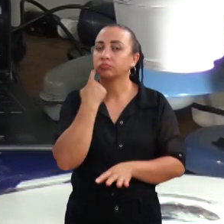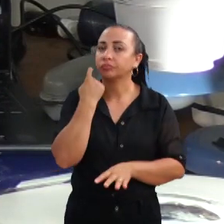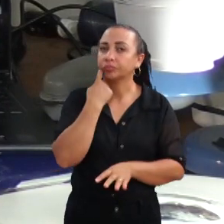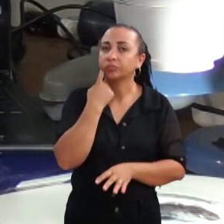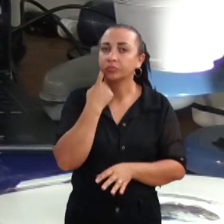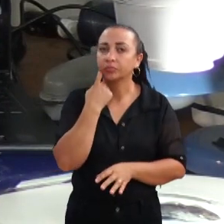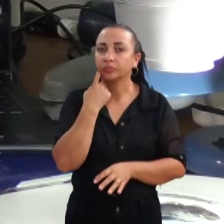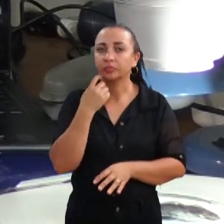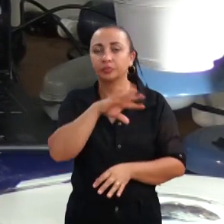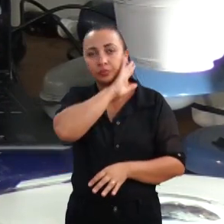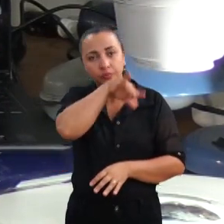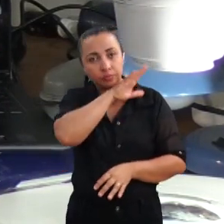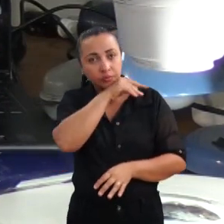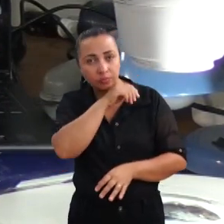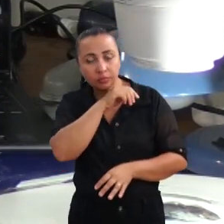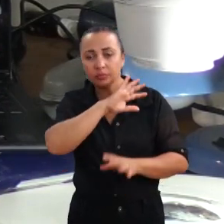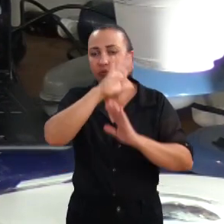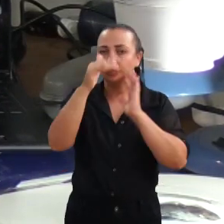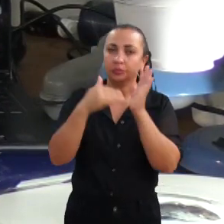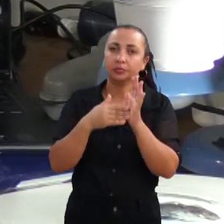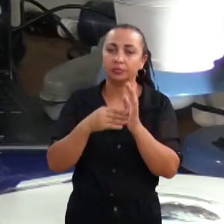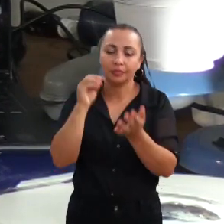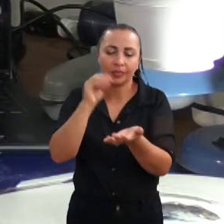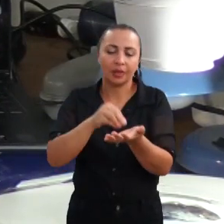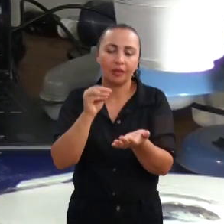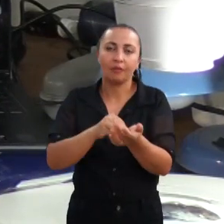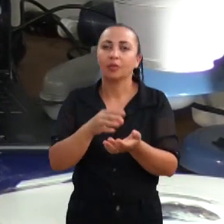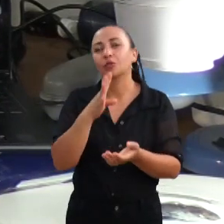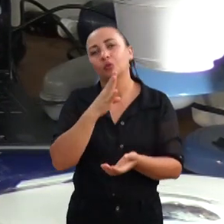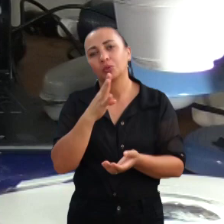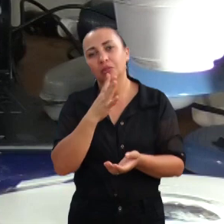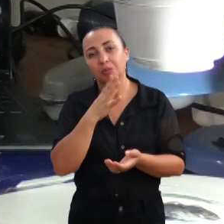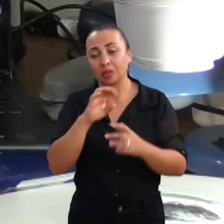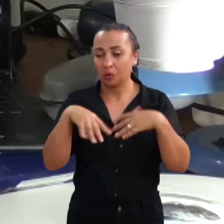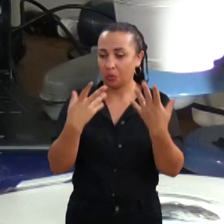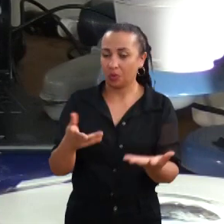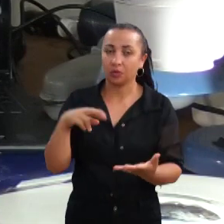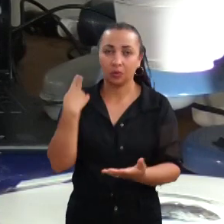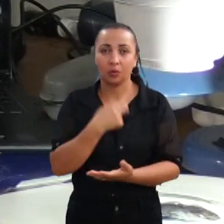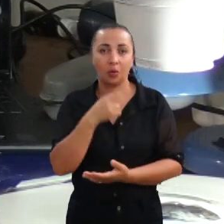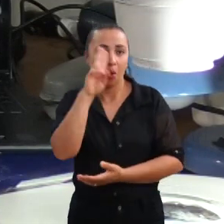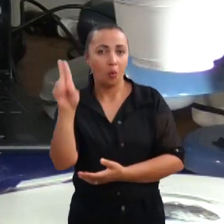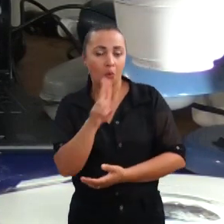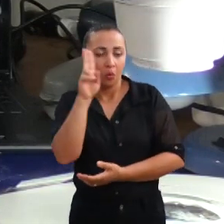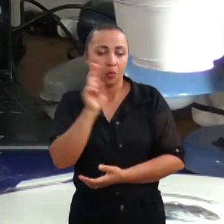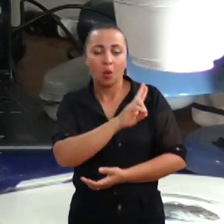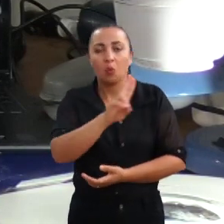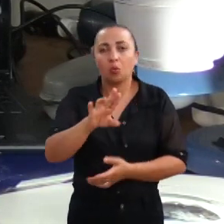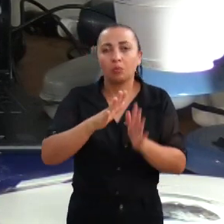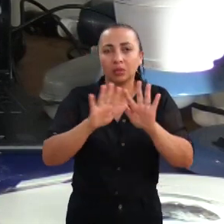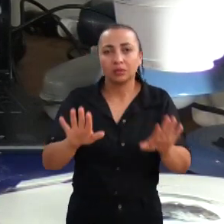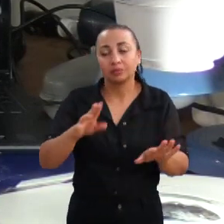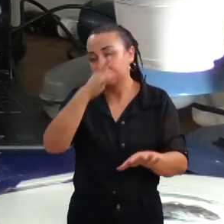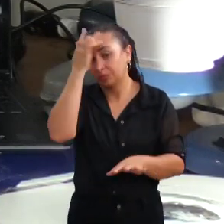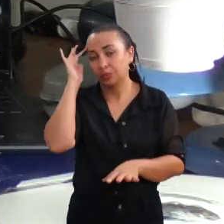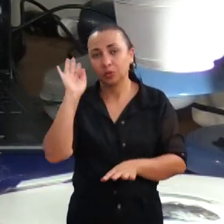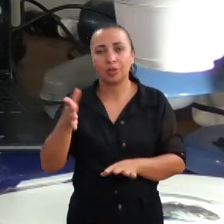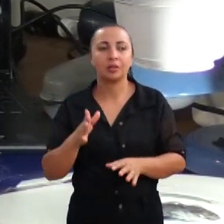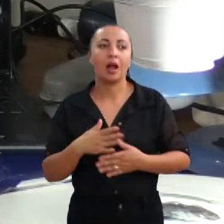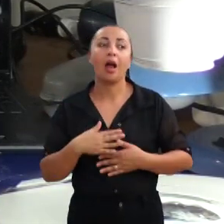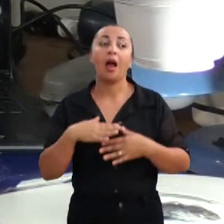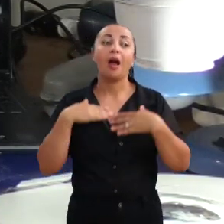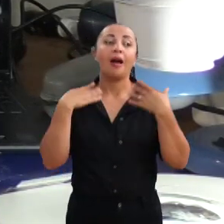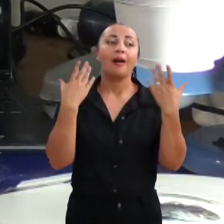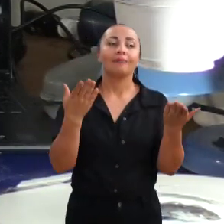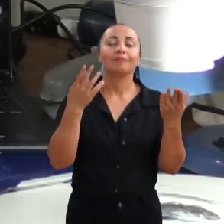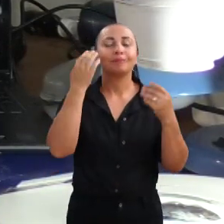dos peixes, né, aliás, dos animais no geral, é a falta de conhecimento. Então, quando a gente utiliza um nome desse aí, já, né, as pessoas já